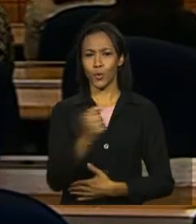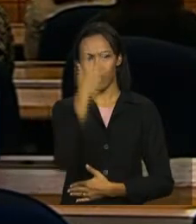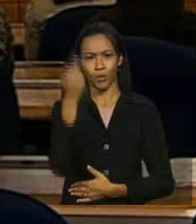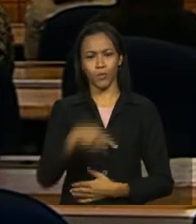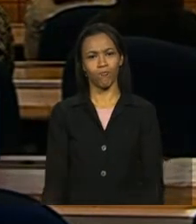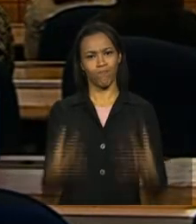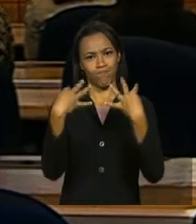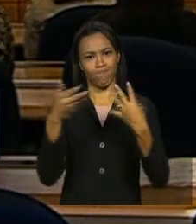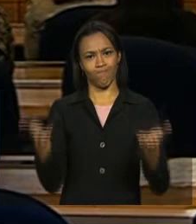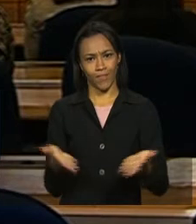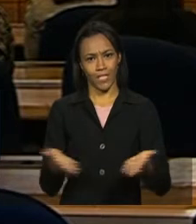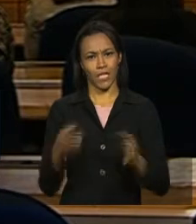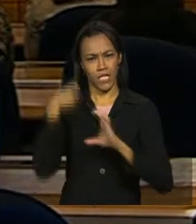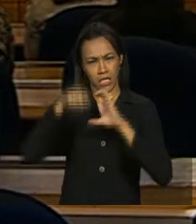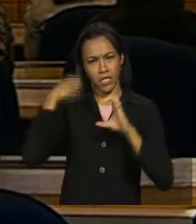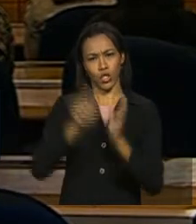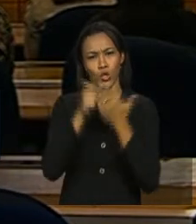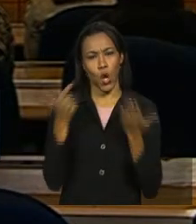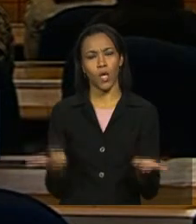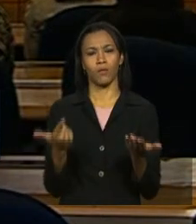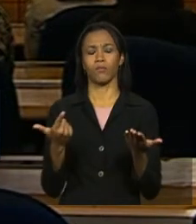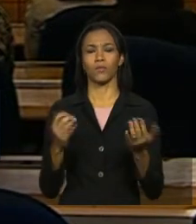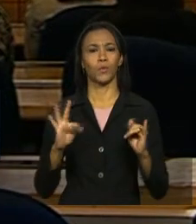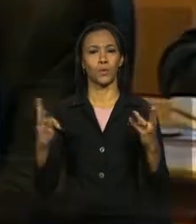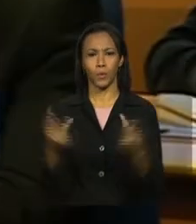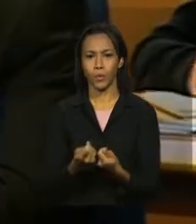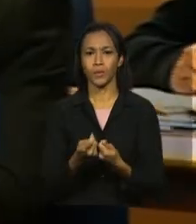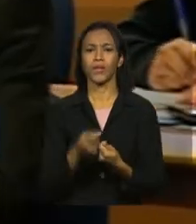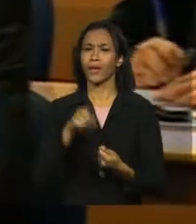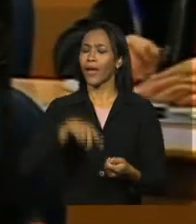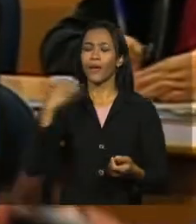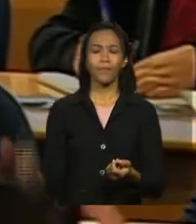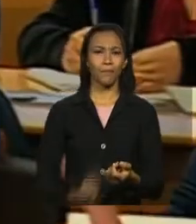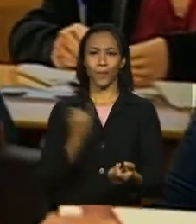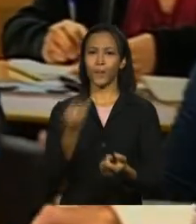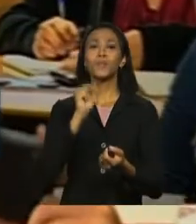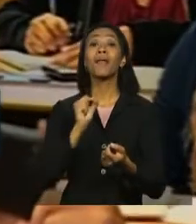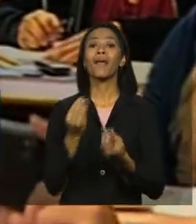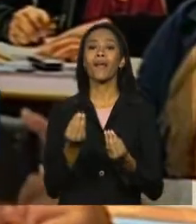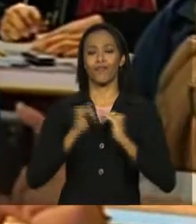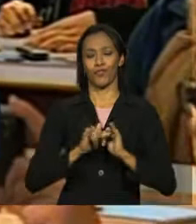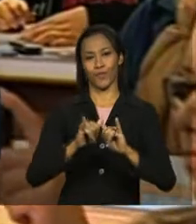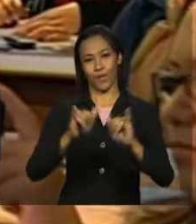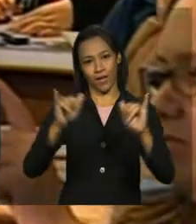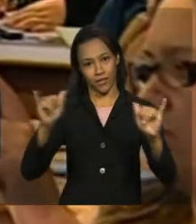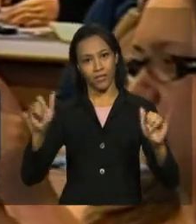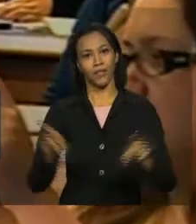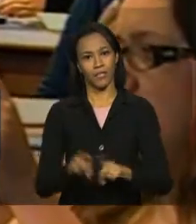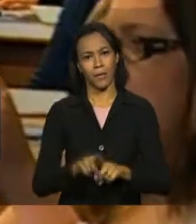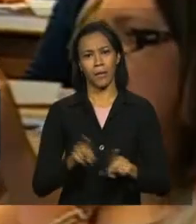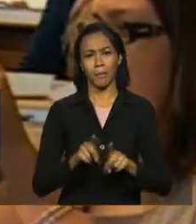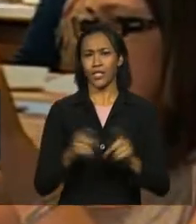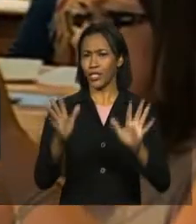de todos nossos colegas da Imprensa temos e sempre tem um papel fundamental na divulgação na apresentação